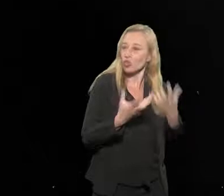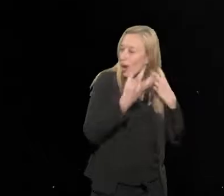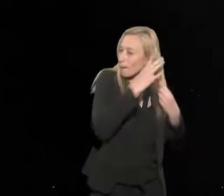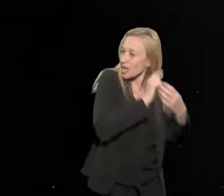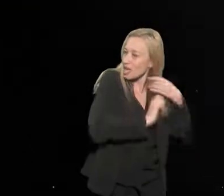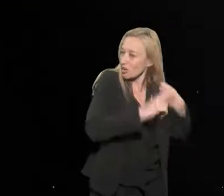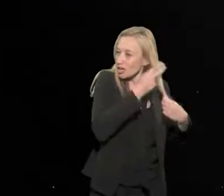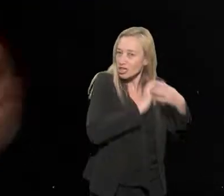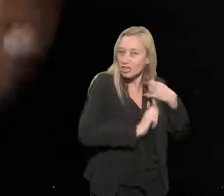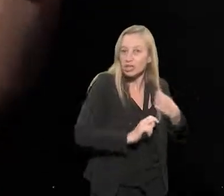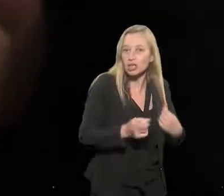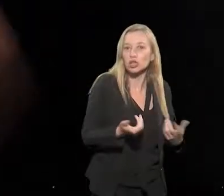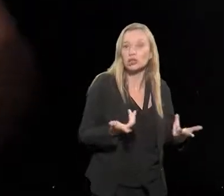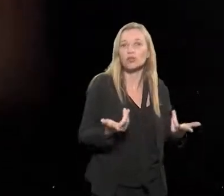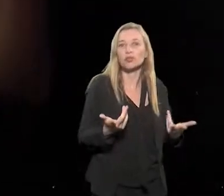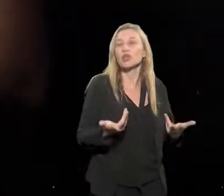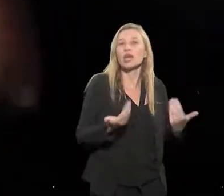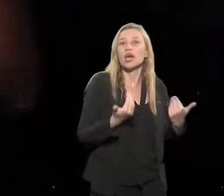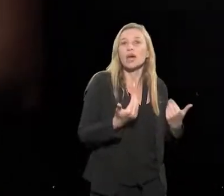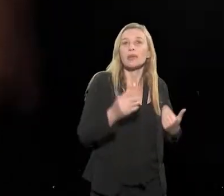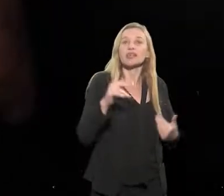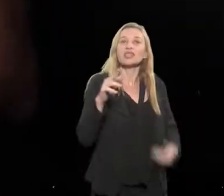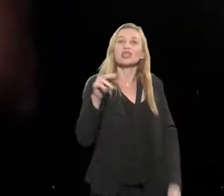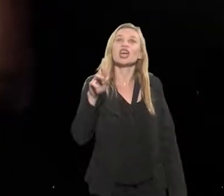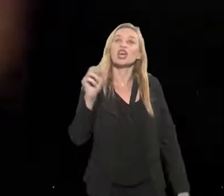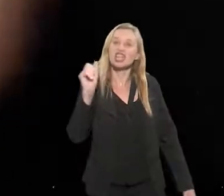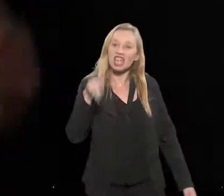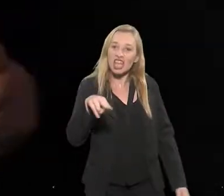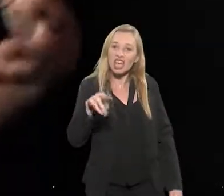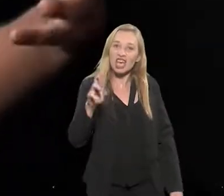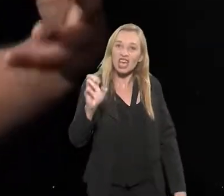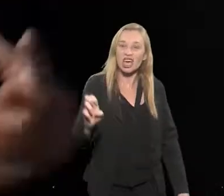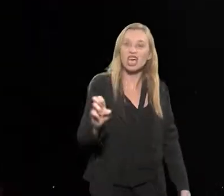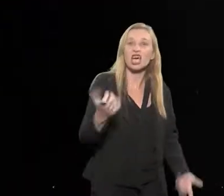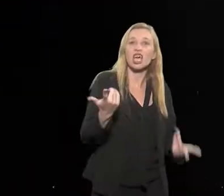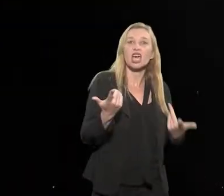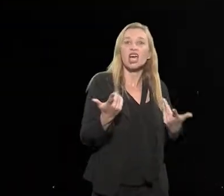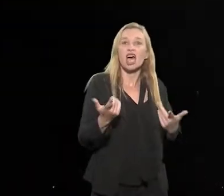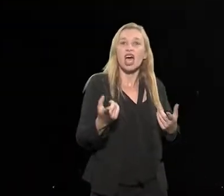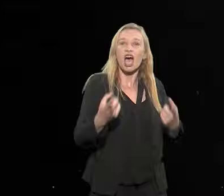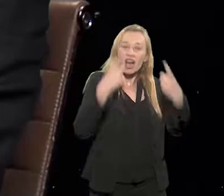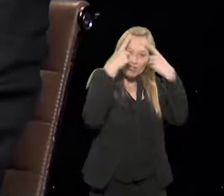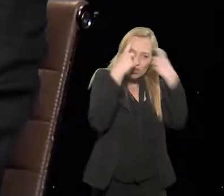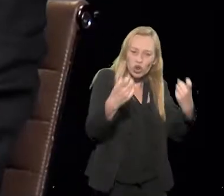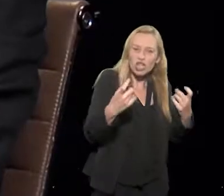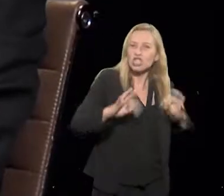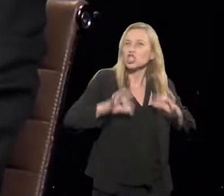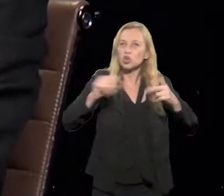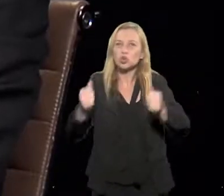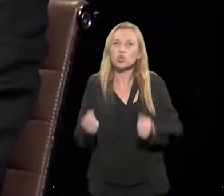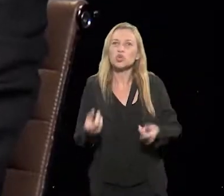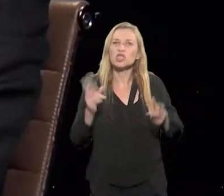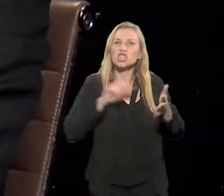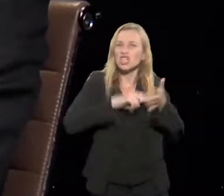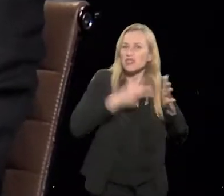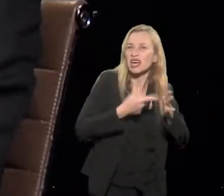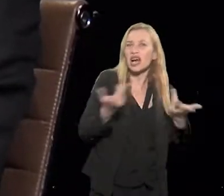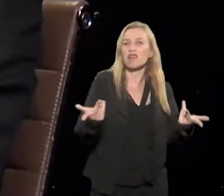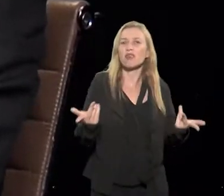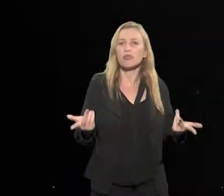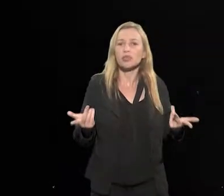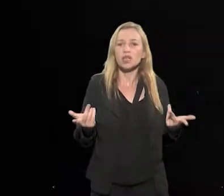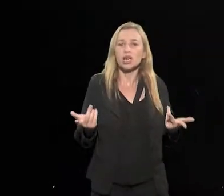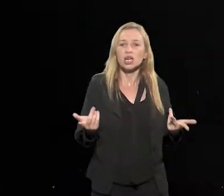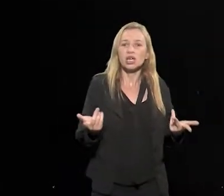depois alisando o cabelo, né, passando o enê, aquelas coisas. A violência que isso significava. Uma violência que